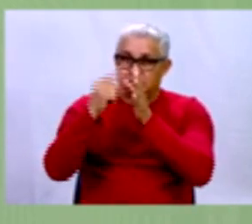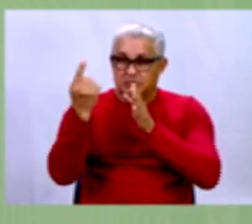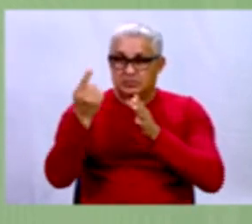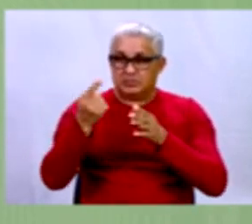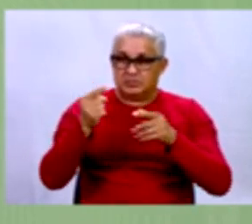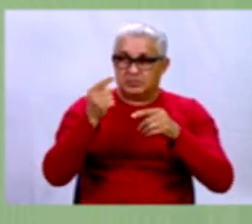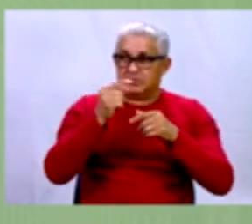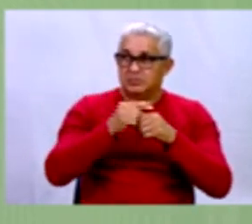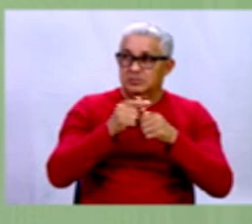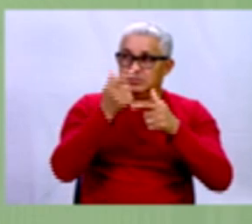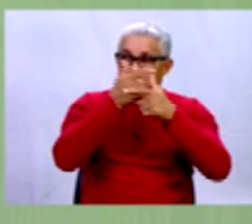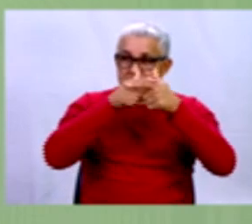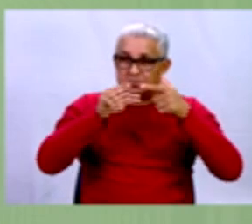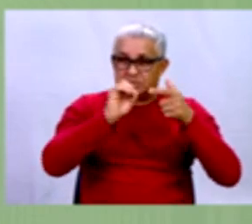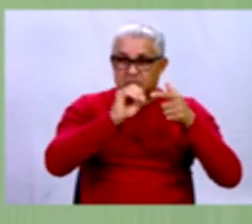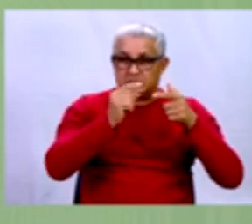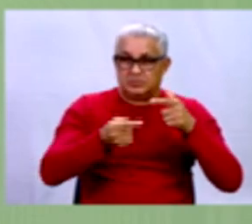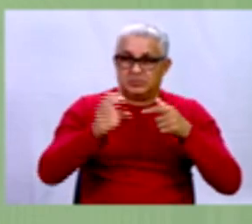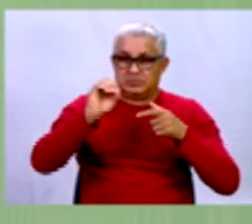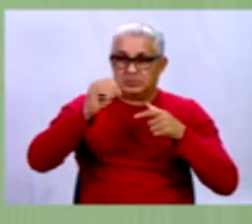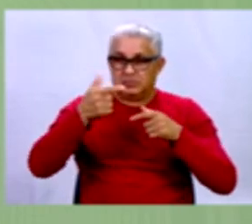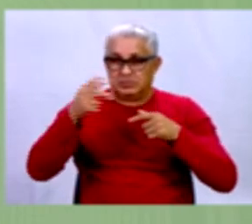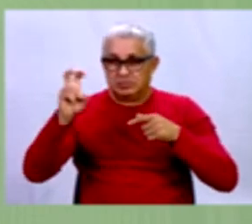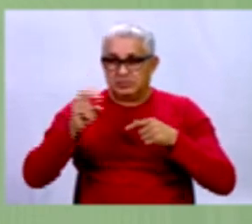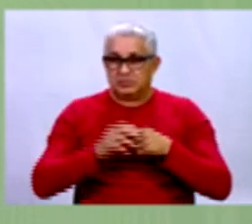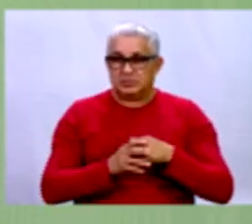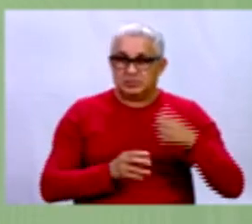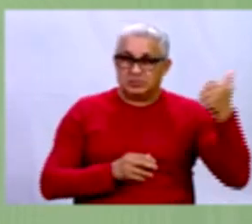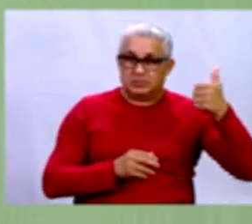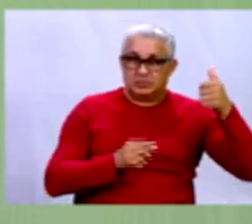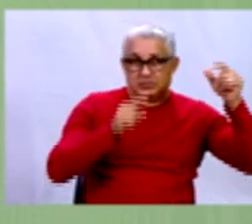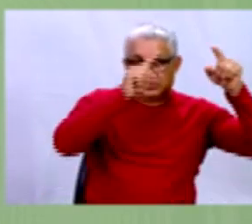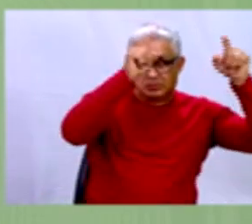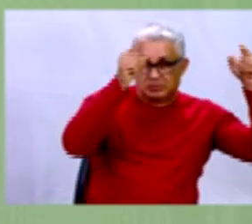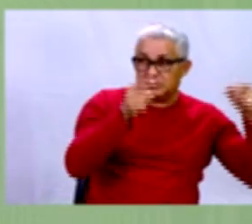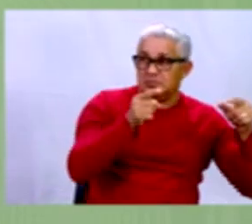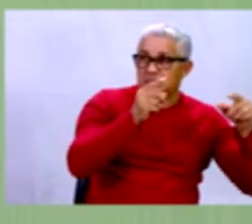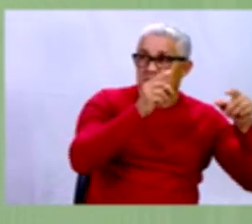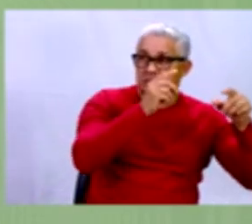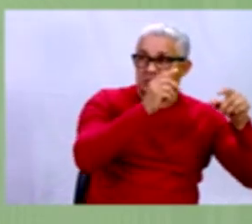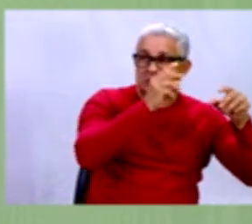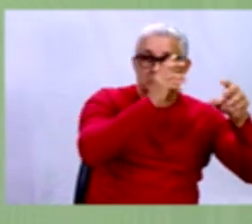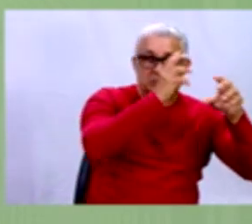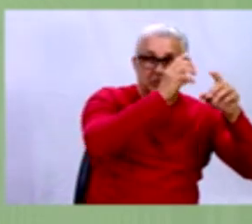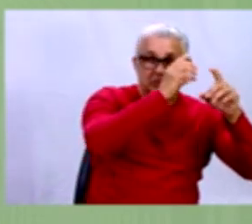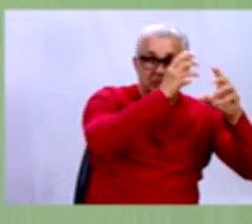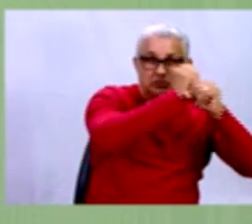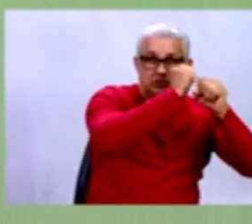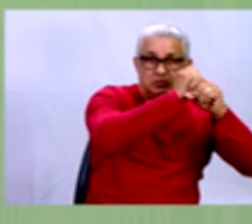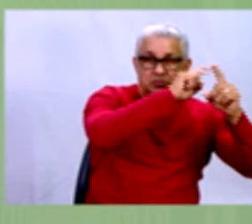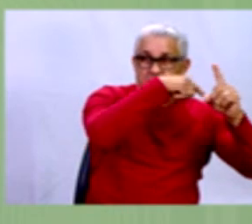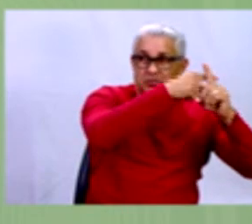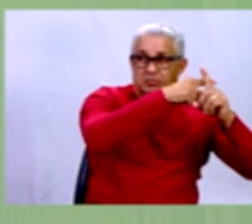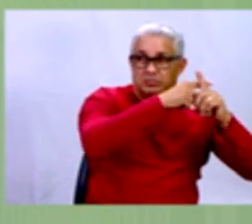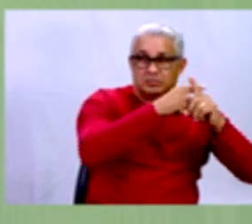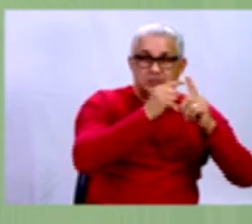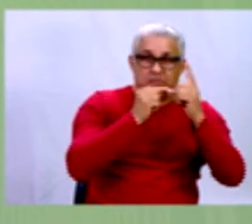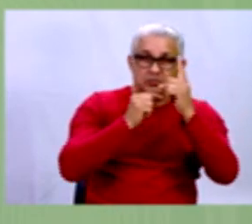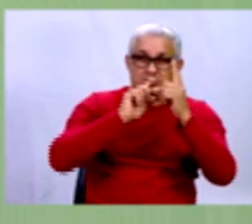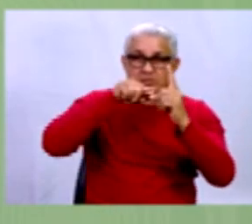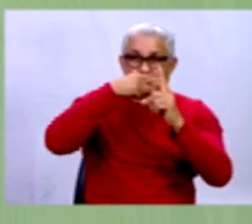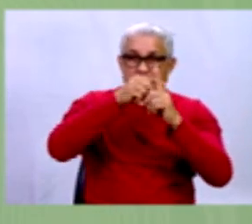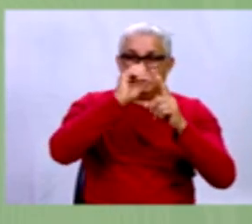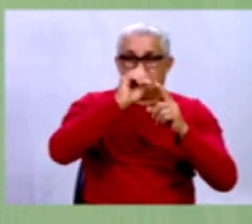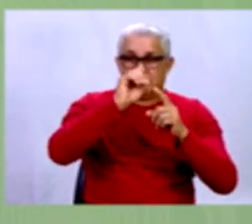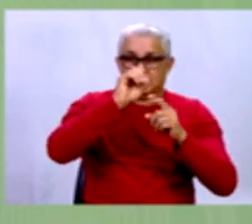taxa. Taxa é igual a 0,025. Primeiro vamos resolver essa adição, vai ficar 1 mais